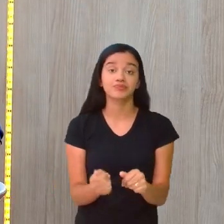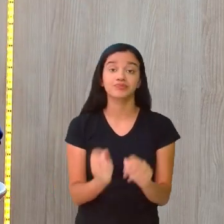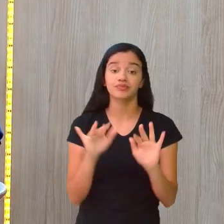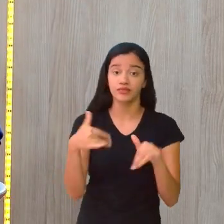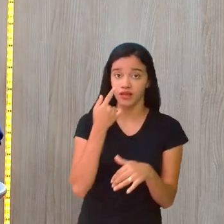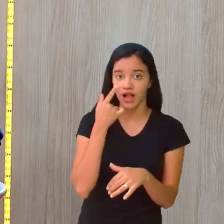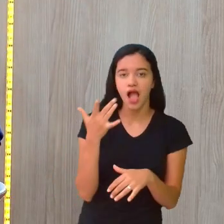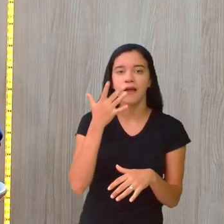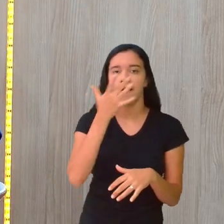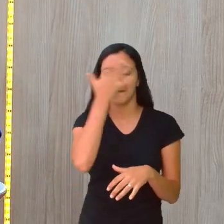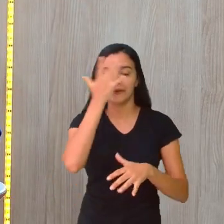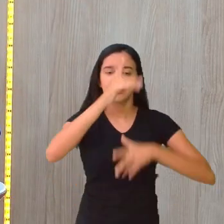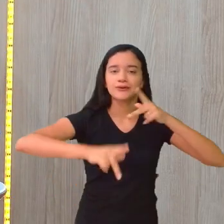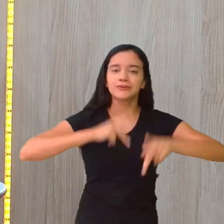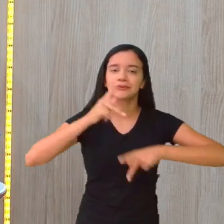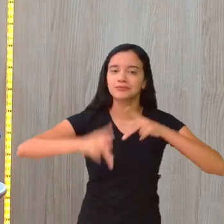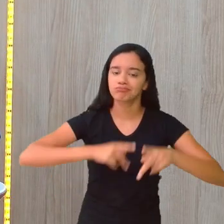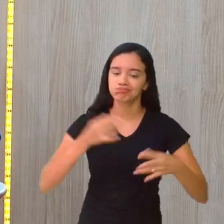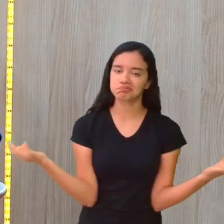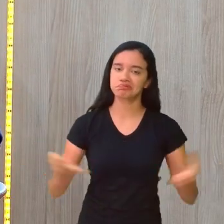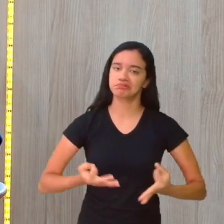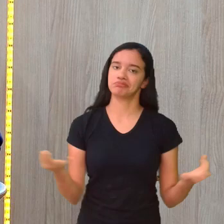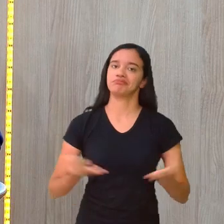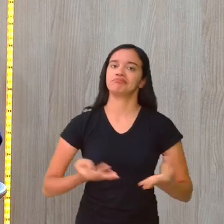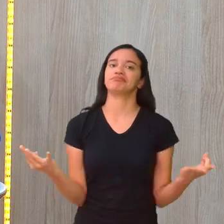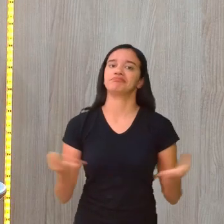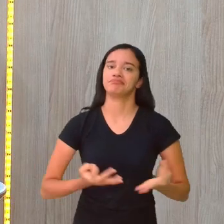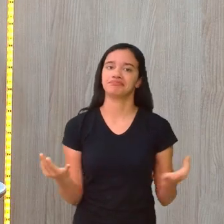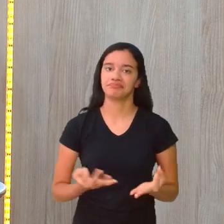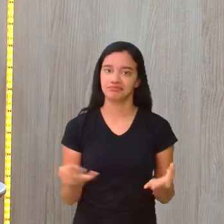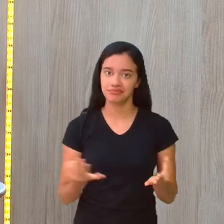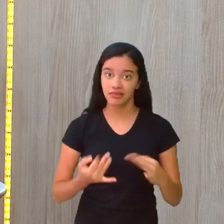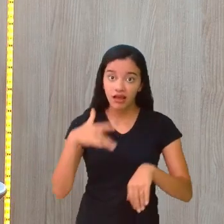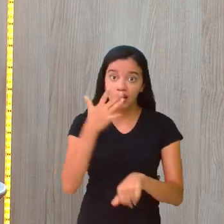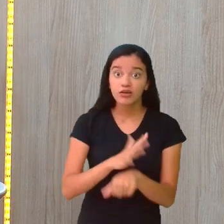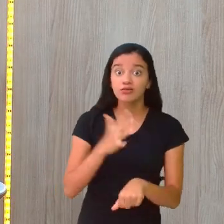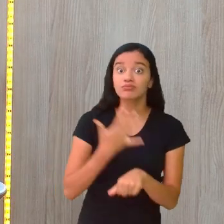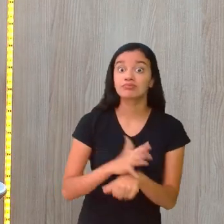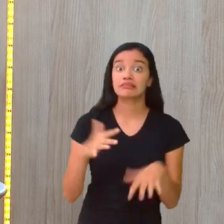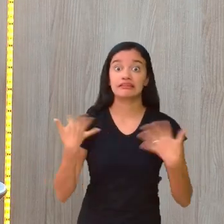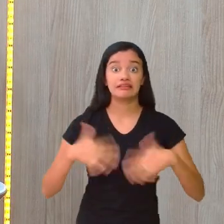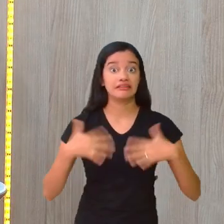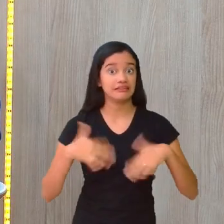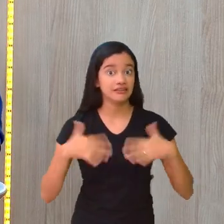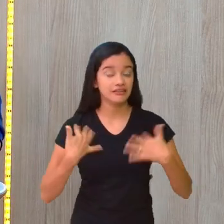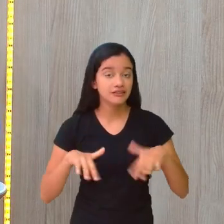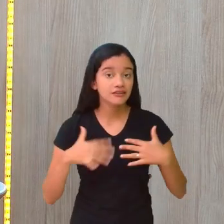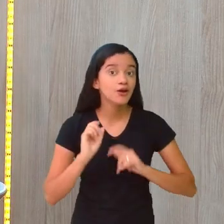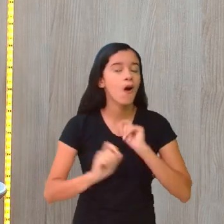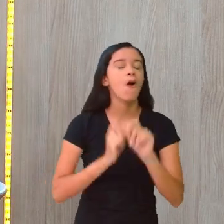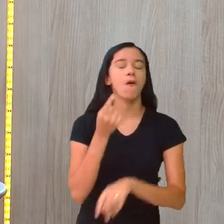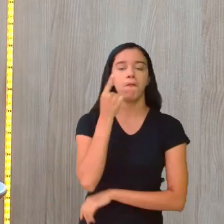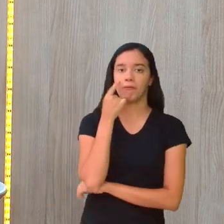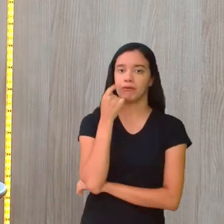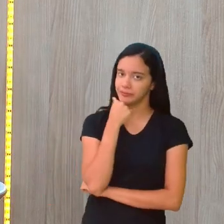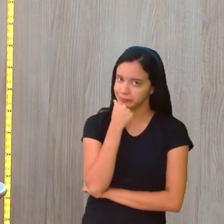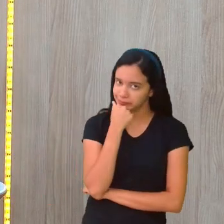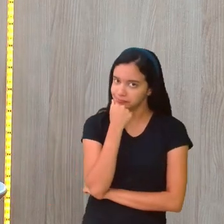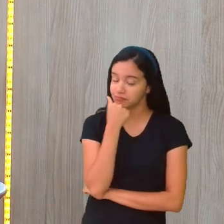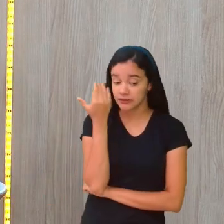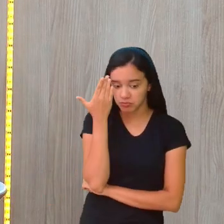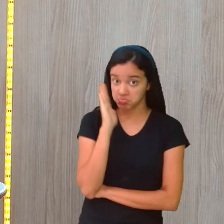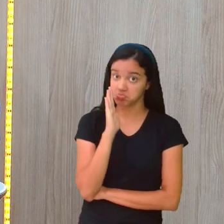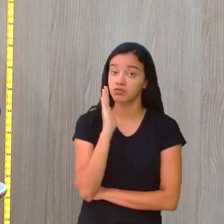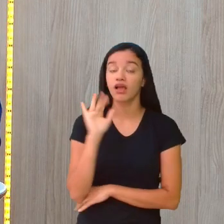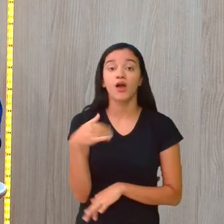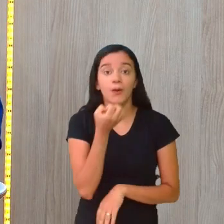essa galera arrasa, viu? E faz cada coisa arriscada que, olha, sei